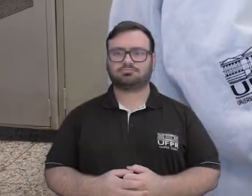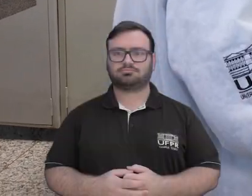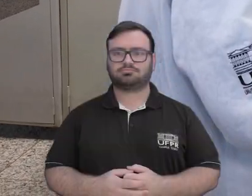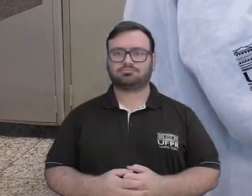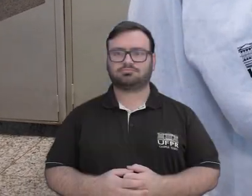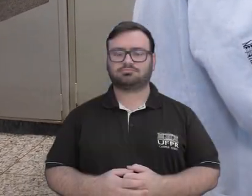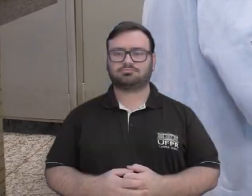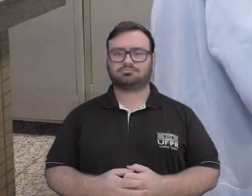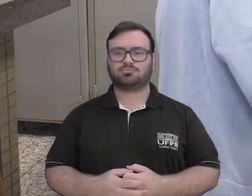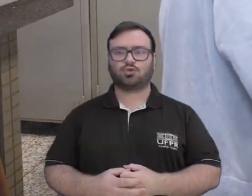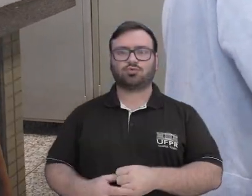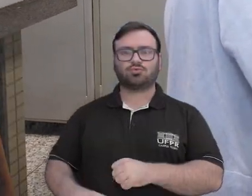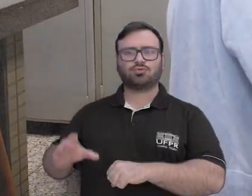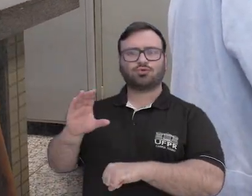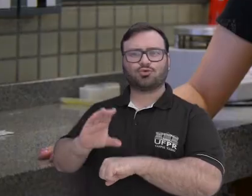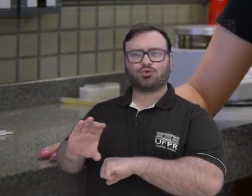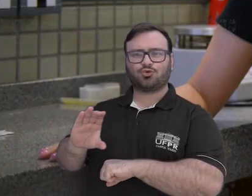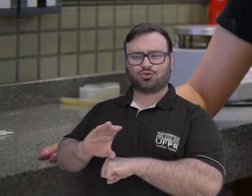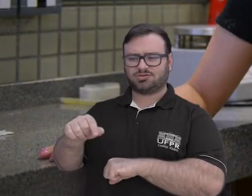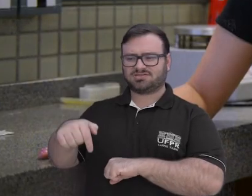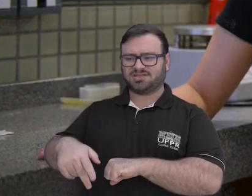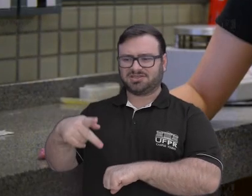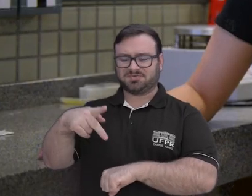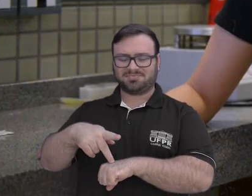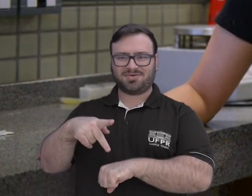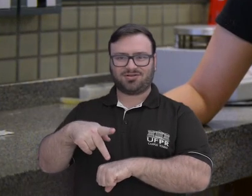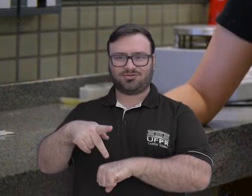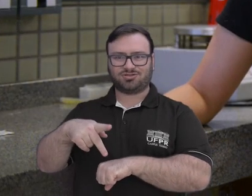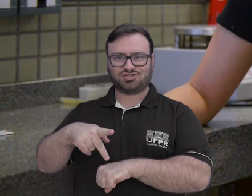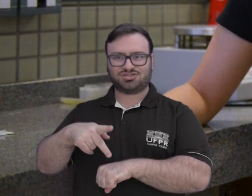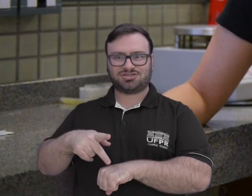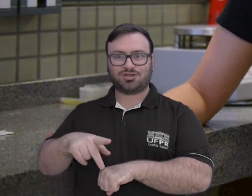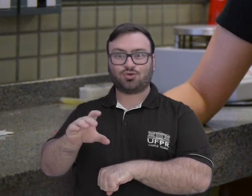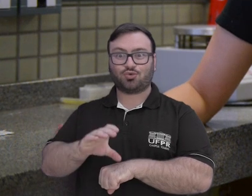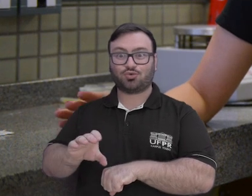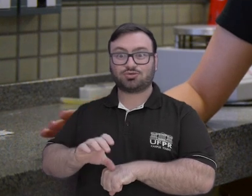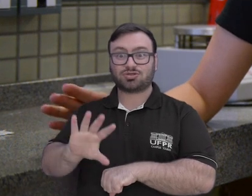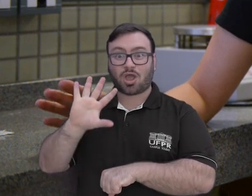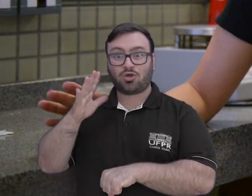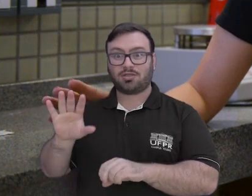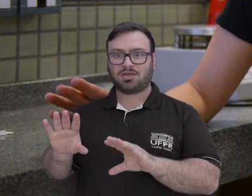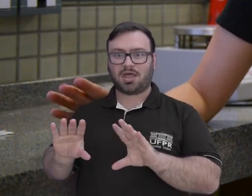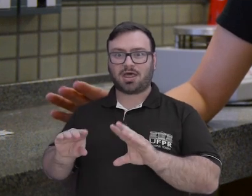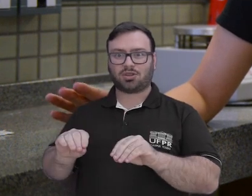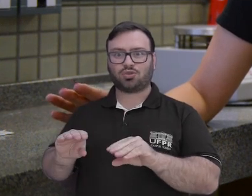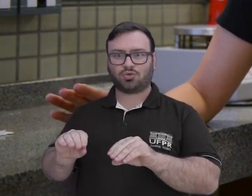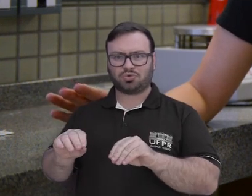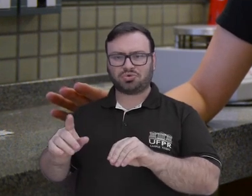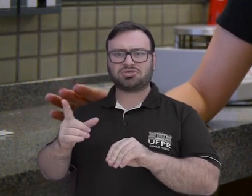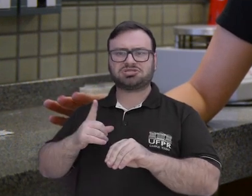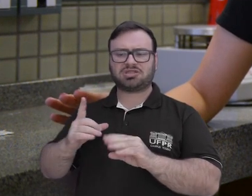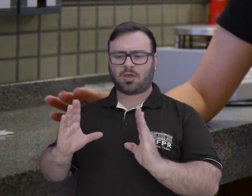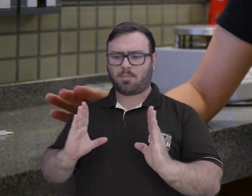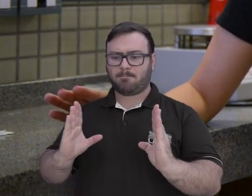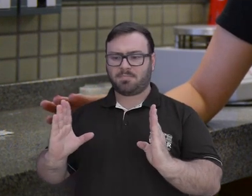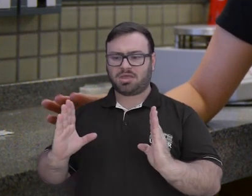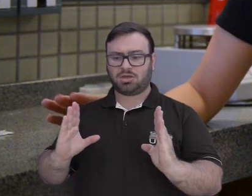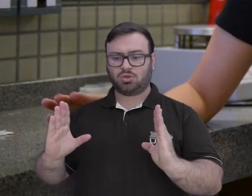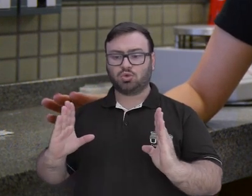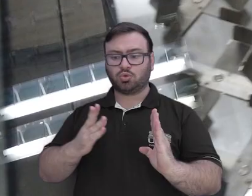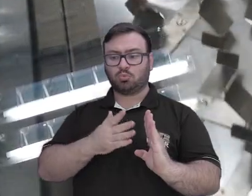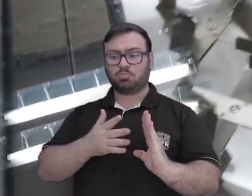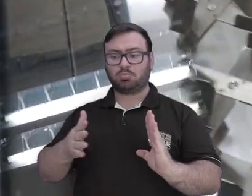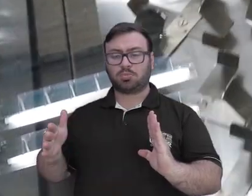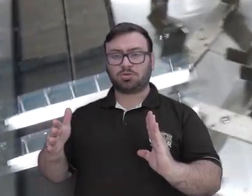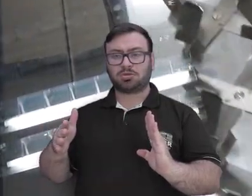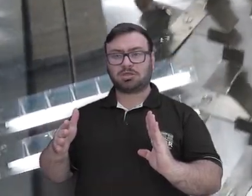curso aqui no setor Palotina é um curso noturno, tem um período de duração de 10